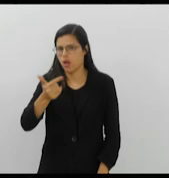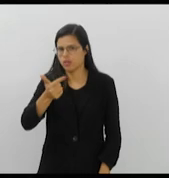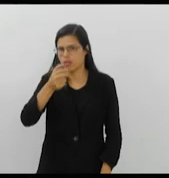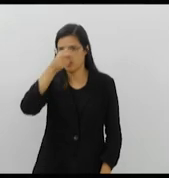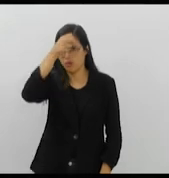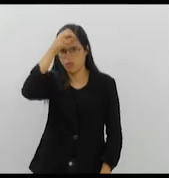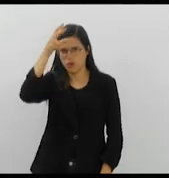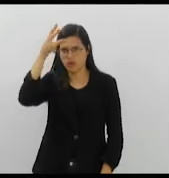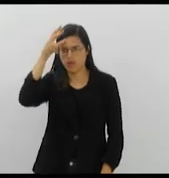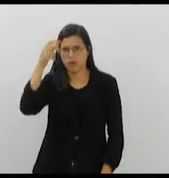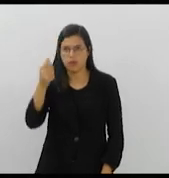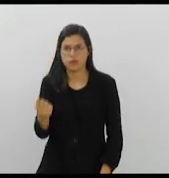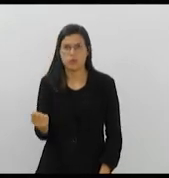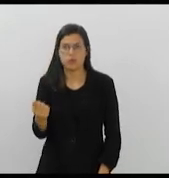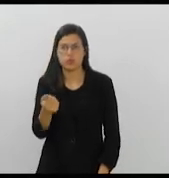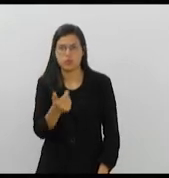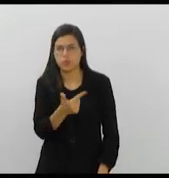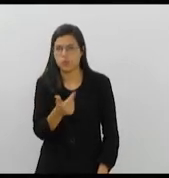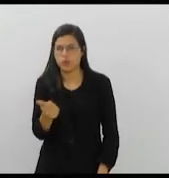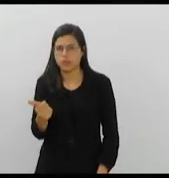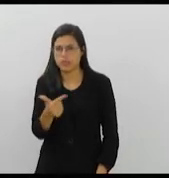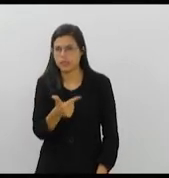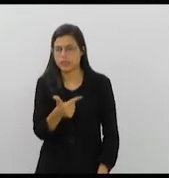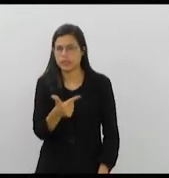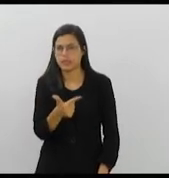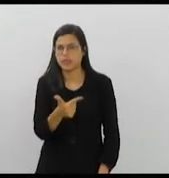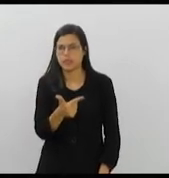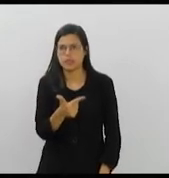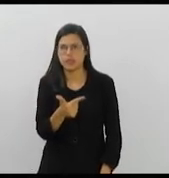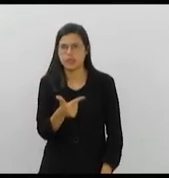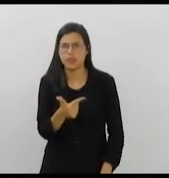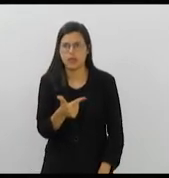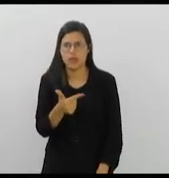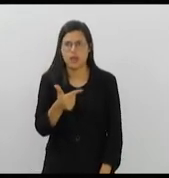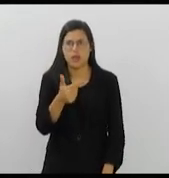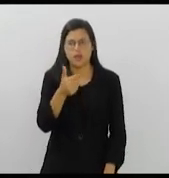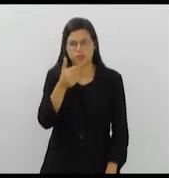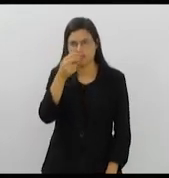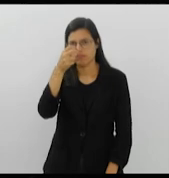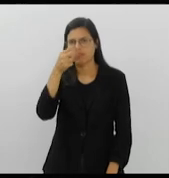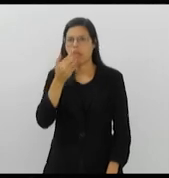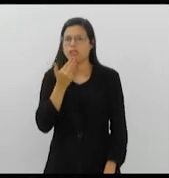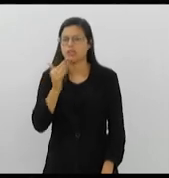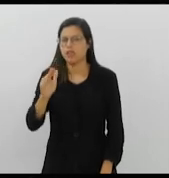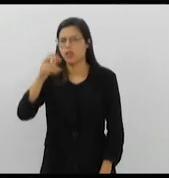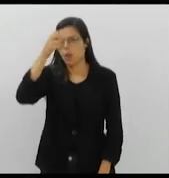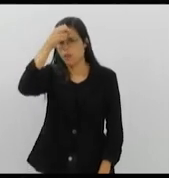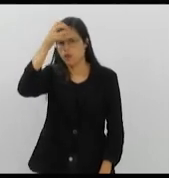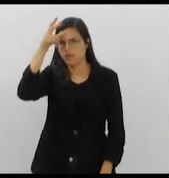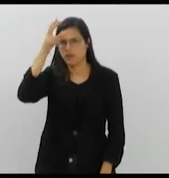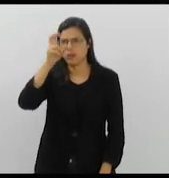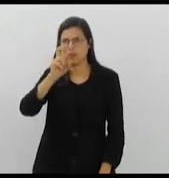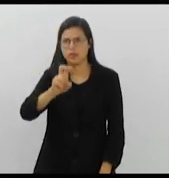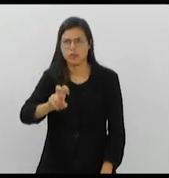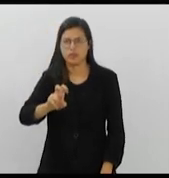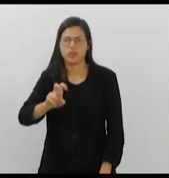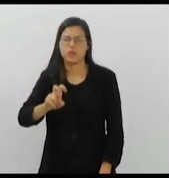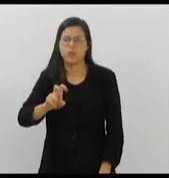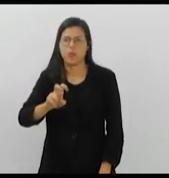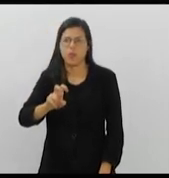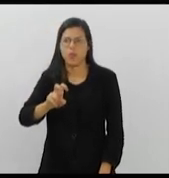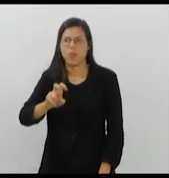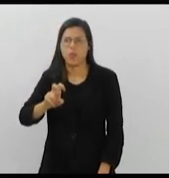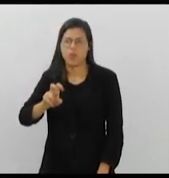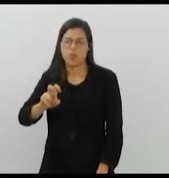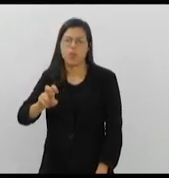São 12 parlamentares candidatos a prefeito e 5 parlamentares candidatos a